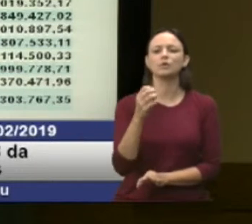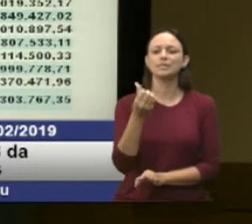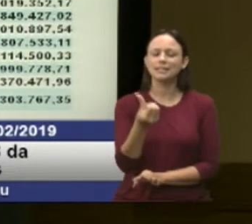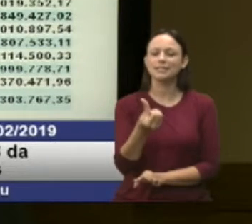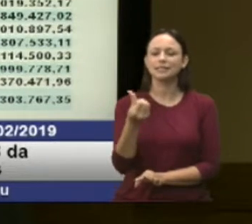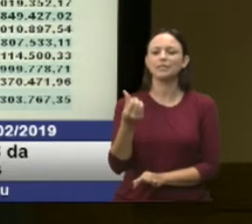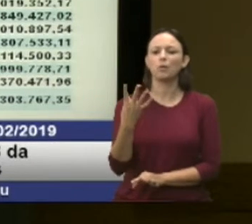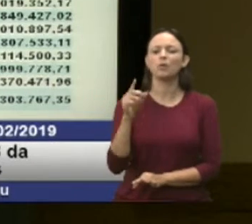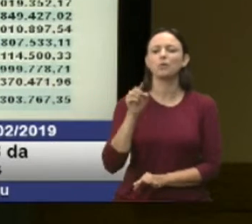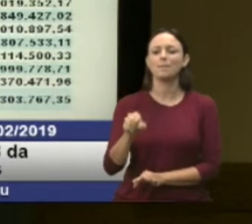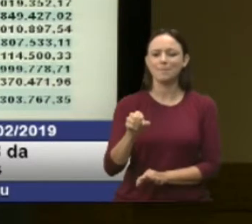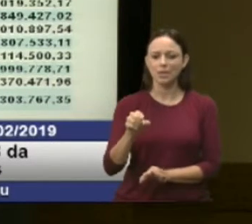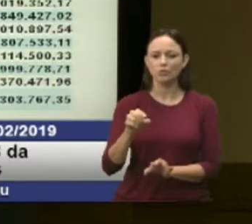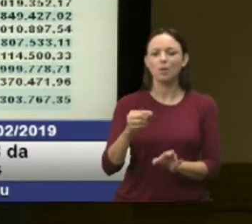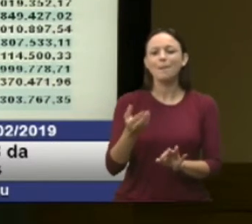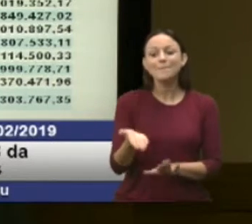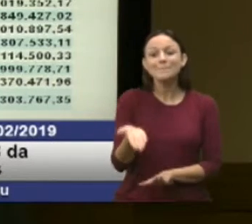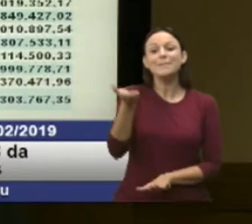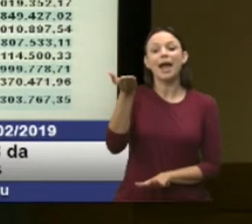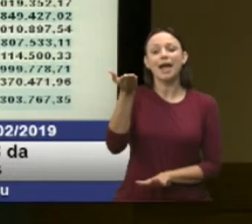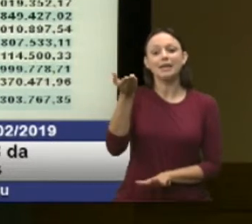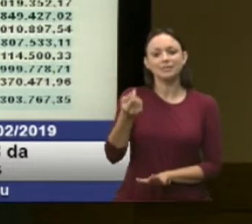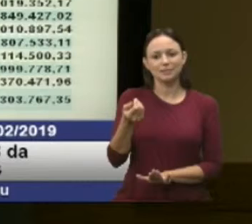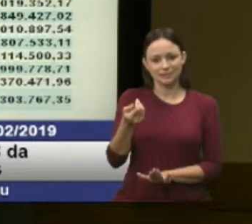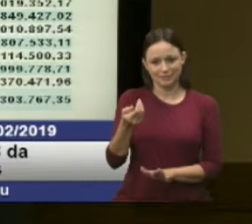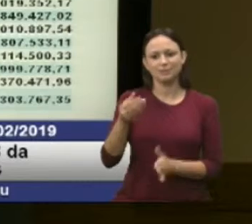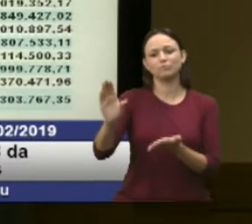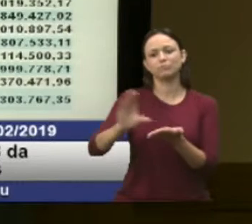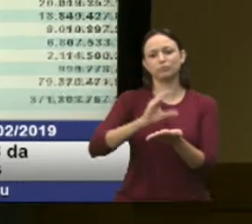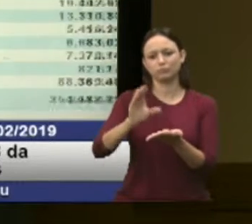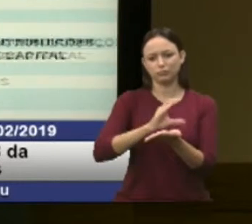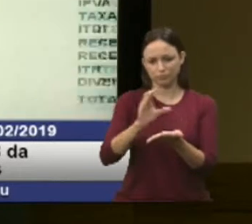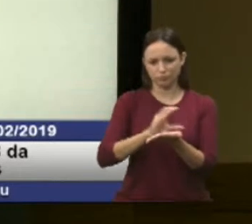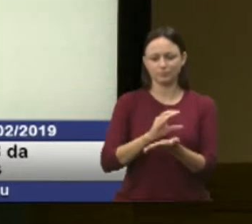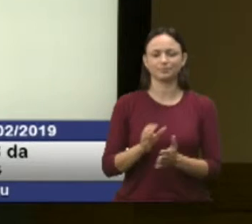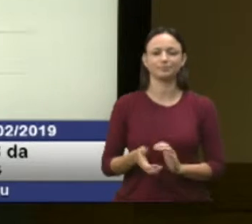1.664.000 a mais aí de recursos de um ano para o outro.